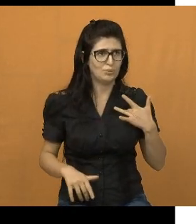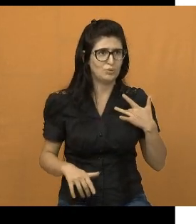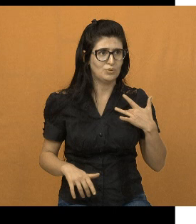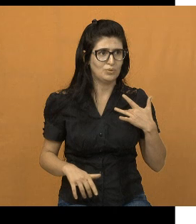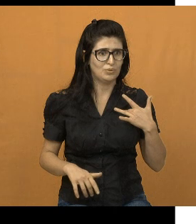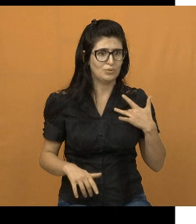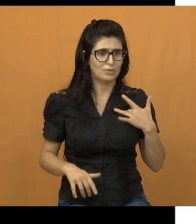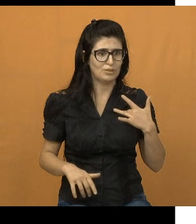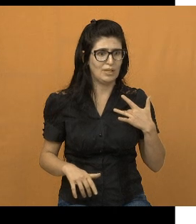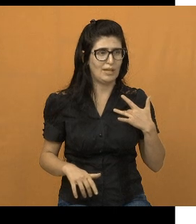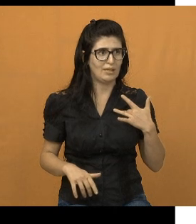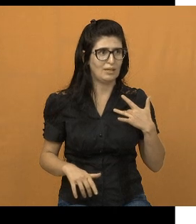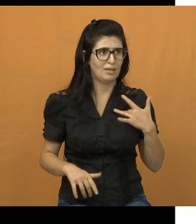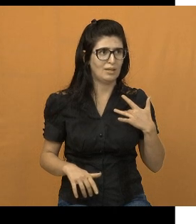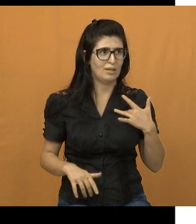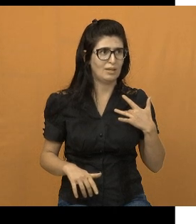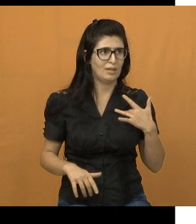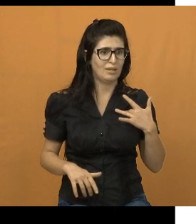Tá.